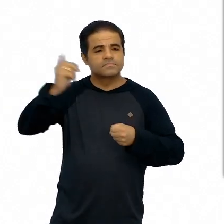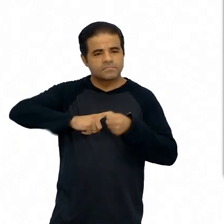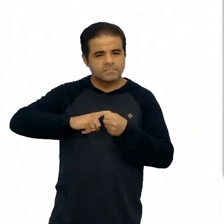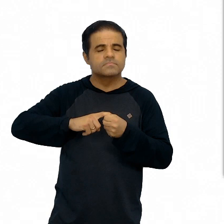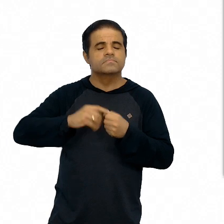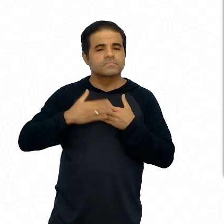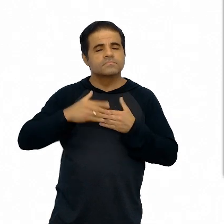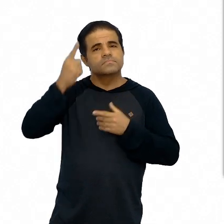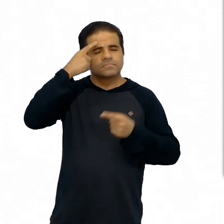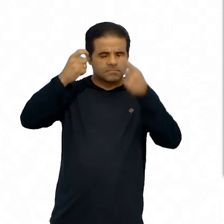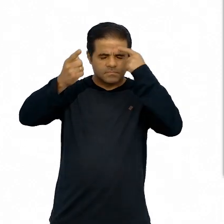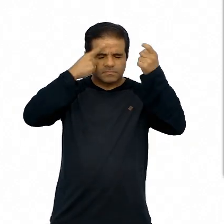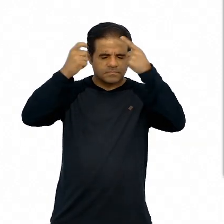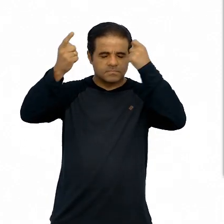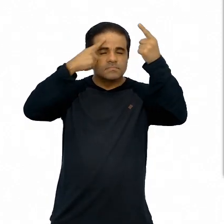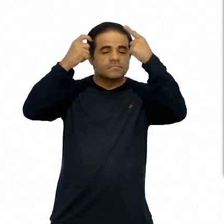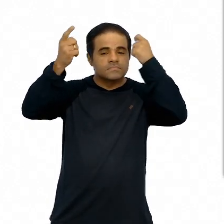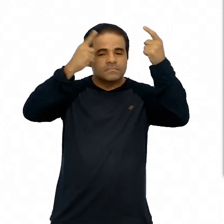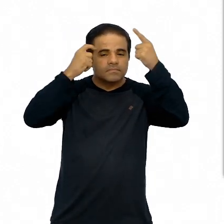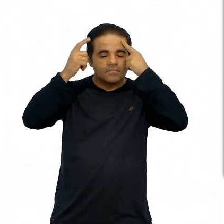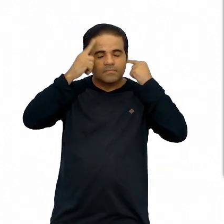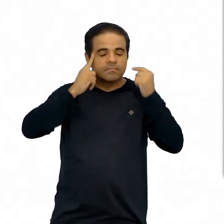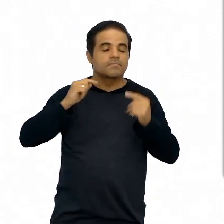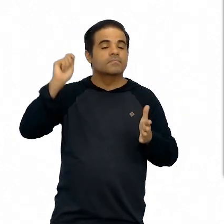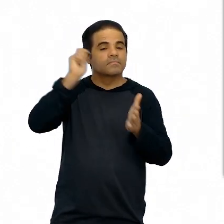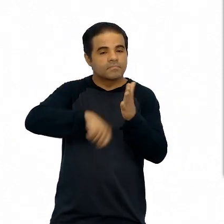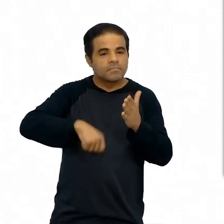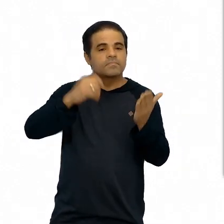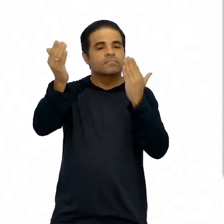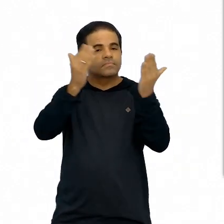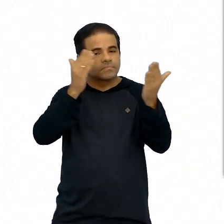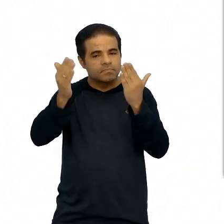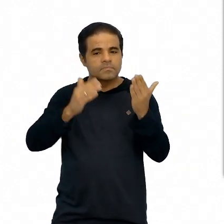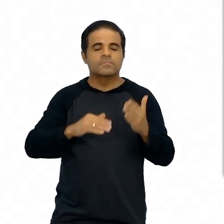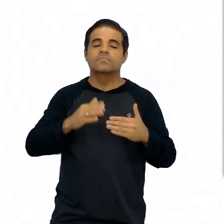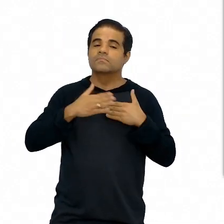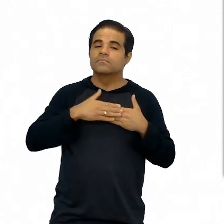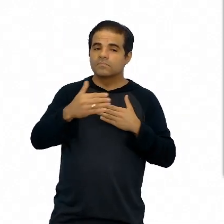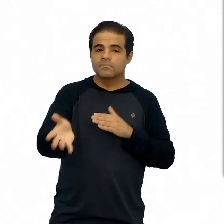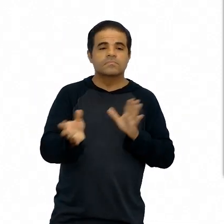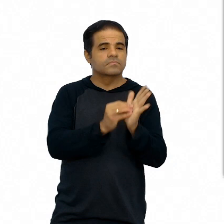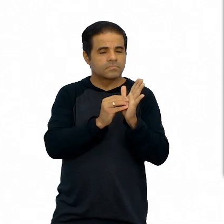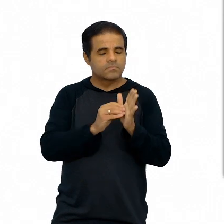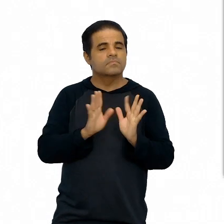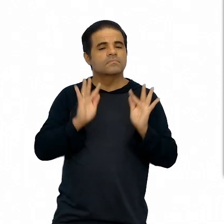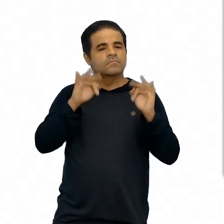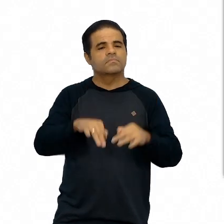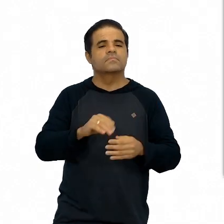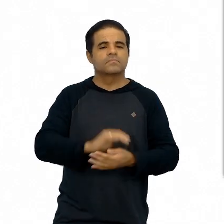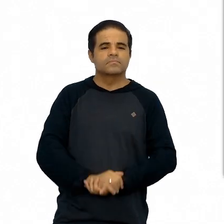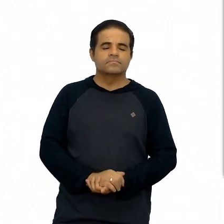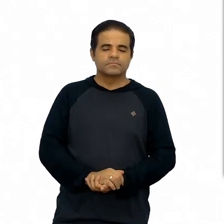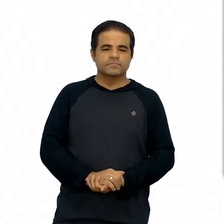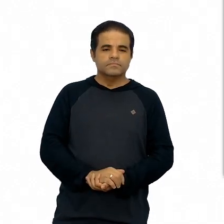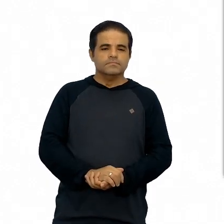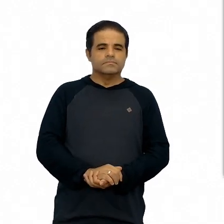retomar as ideias registradas e comparar, né, com a da síntese final.